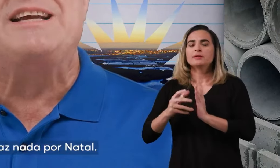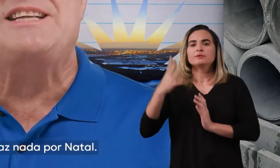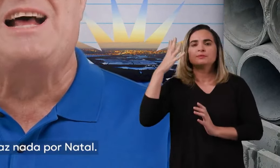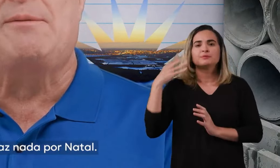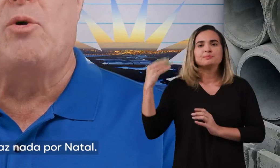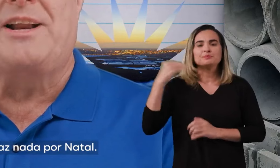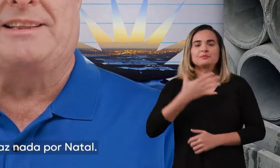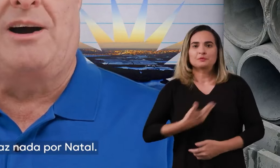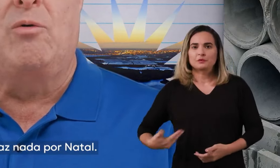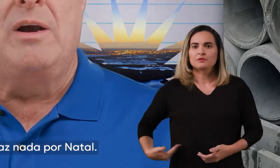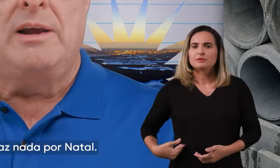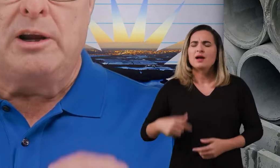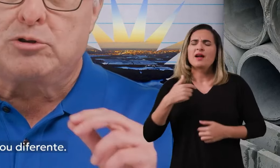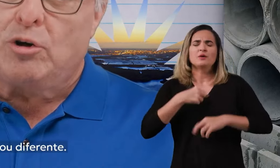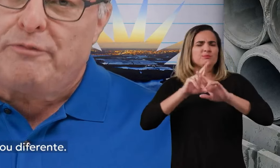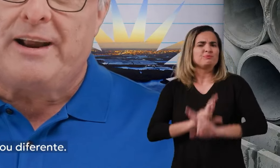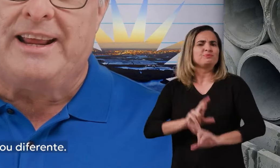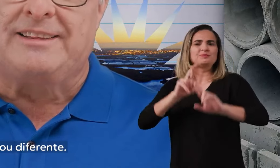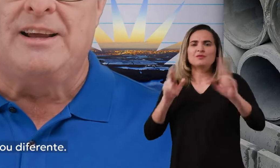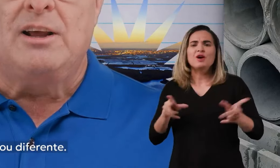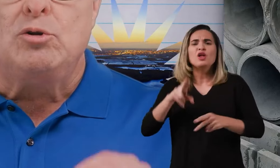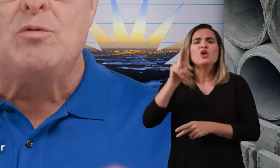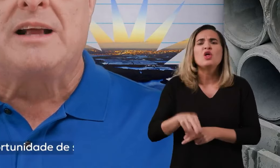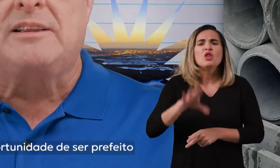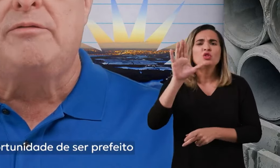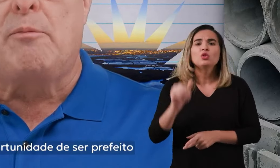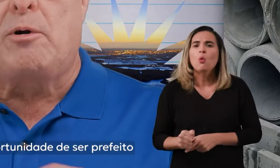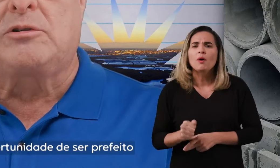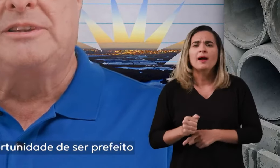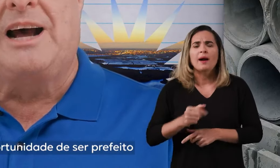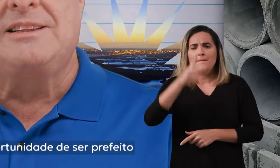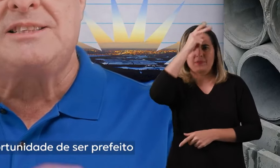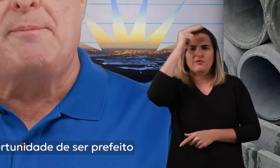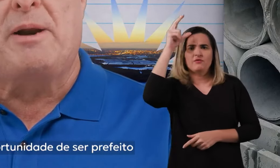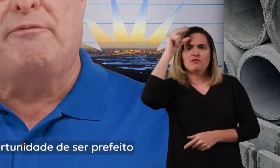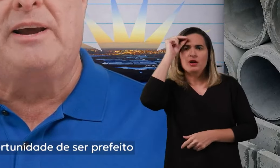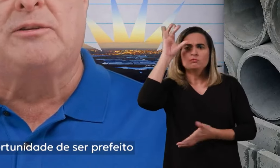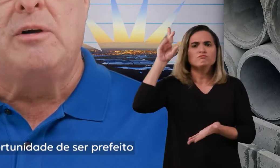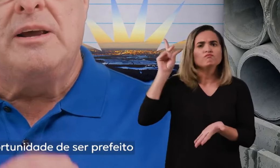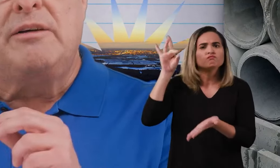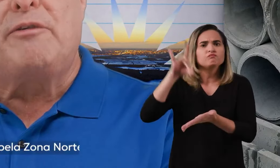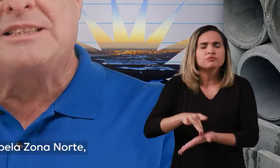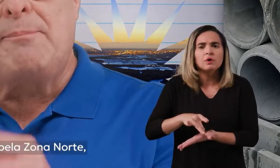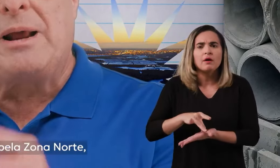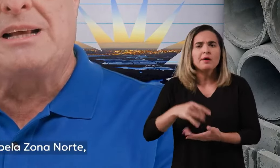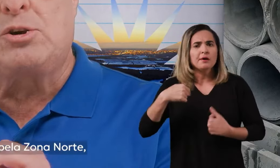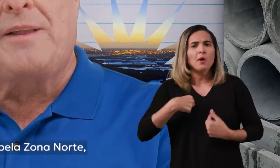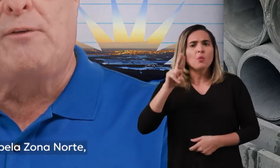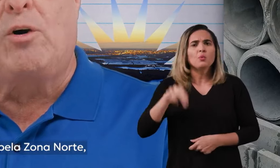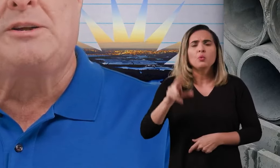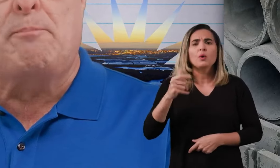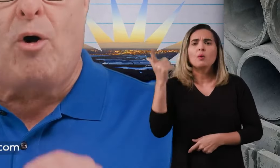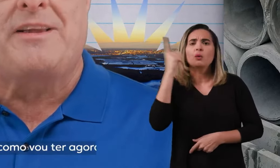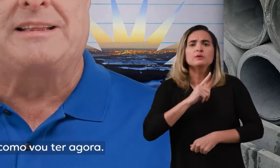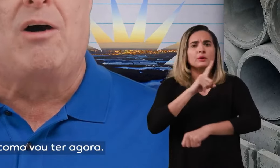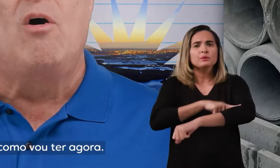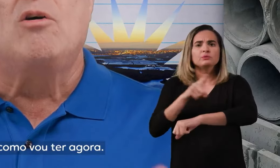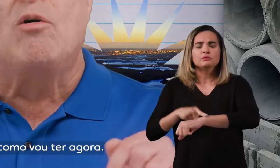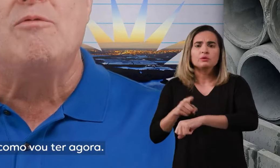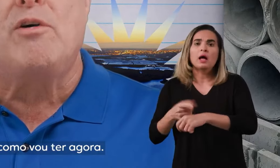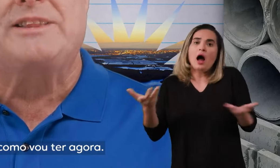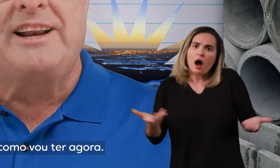não faz nada por Natal. Eu sou diferente. Nunca tive a oportunidade de ser prefeito e fazer pela Zona Norte por